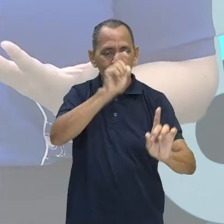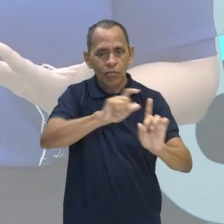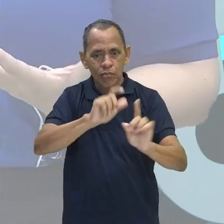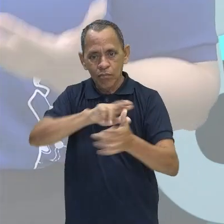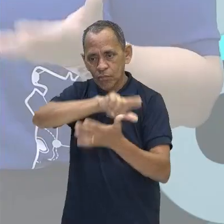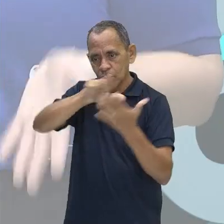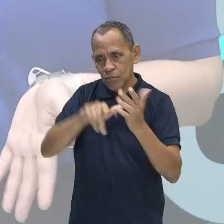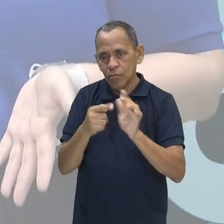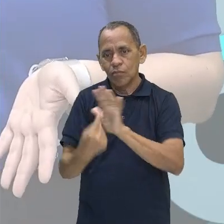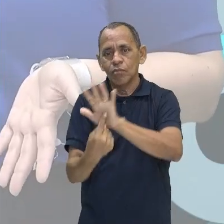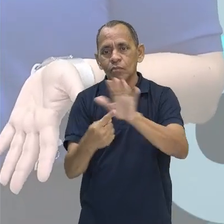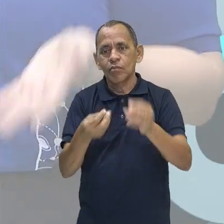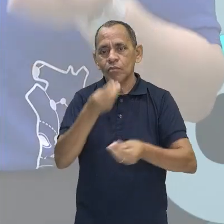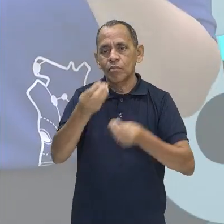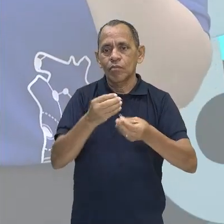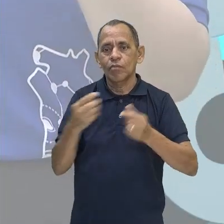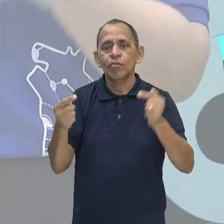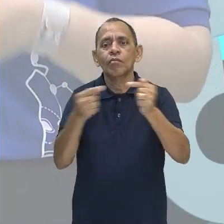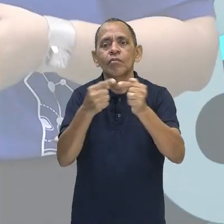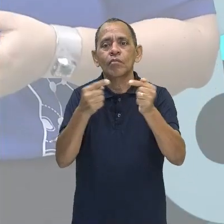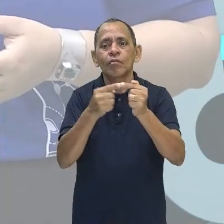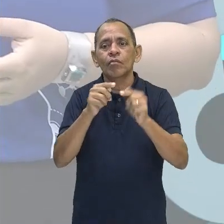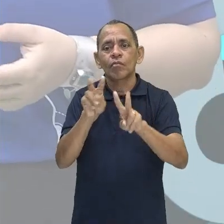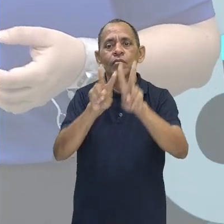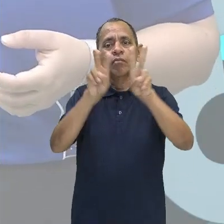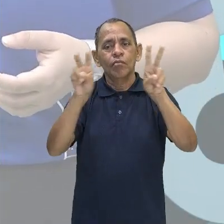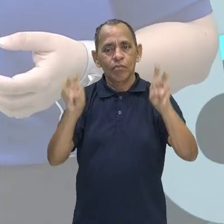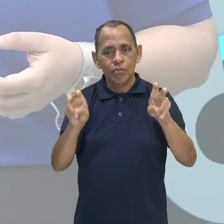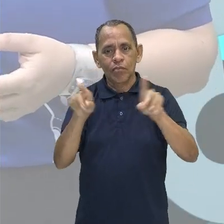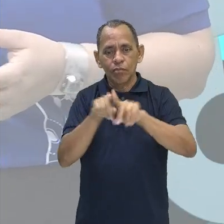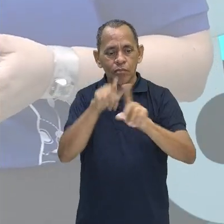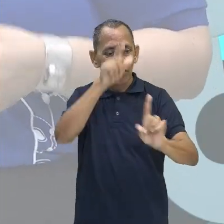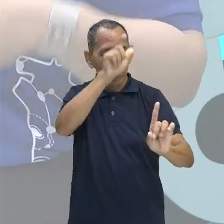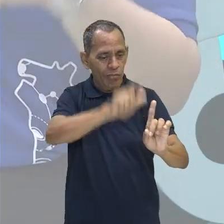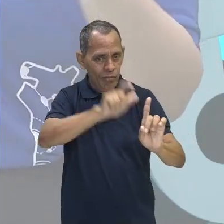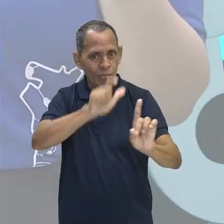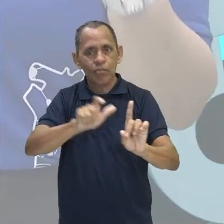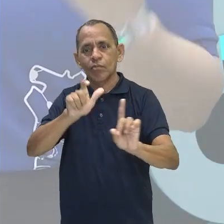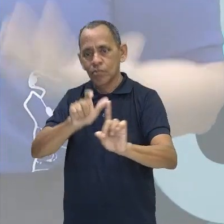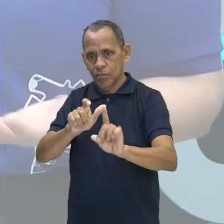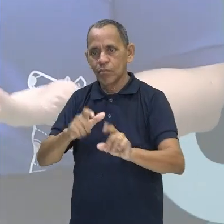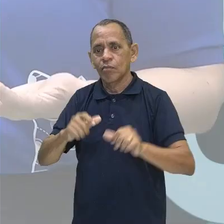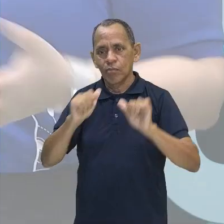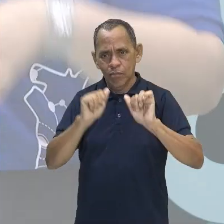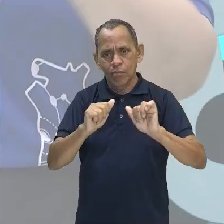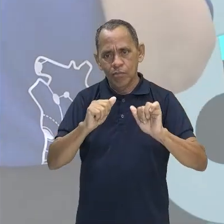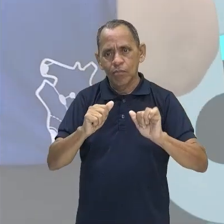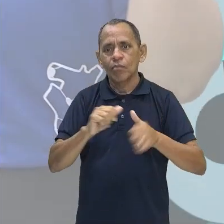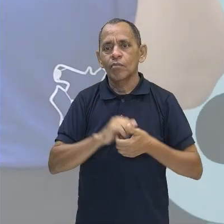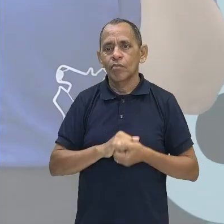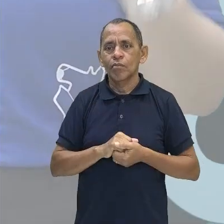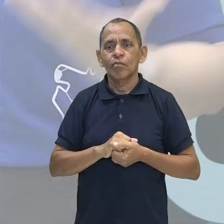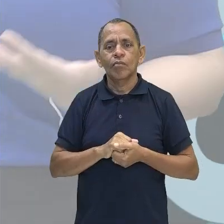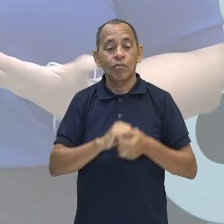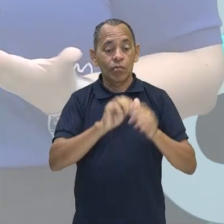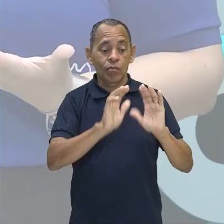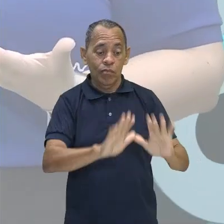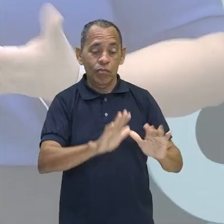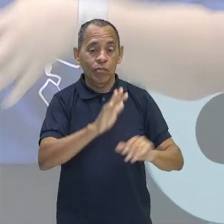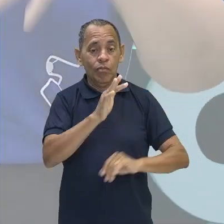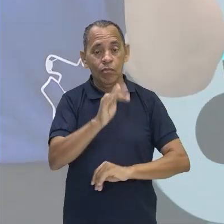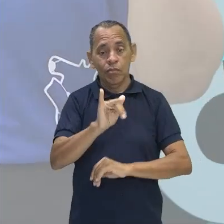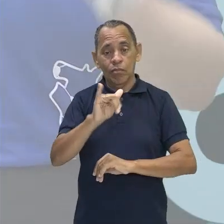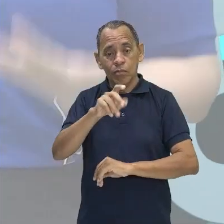se apresentar conforme o tema, né, os personagens que podem ser fixos ou não, aqueles que já são conhecidos